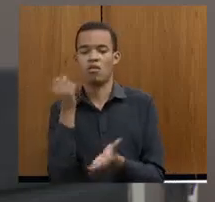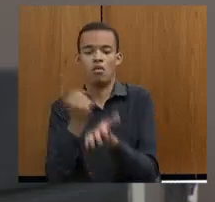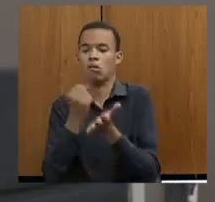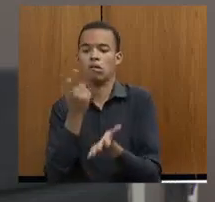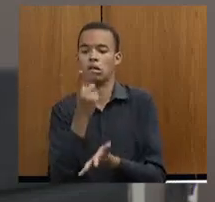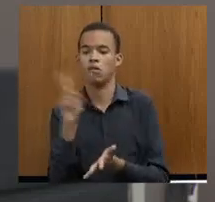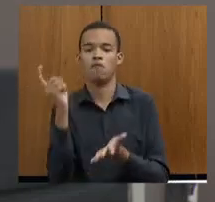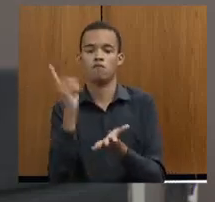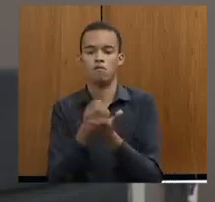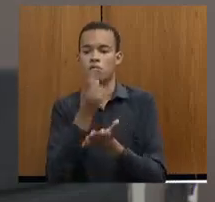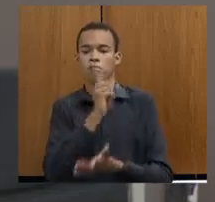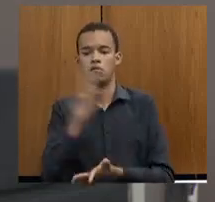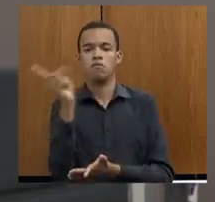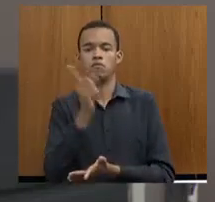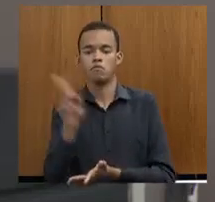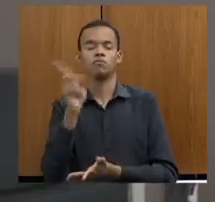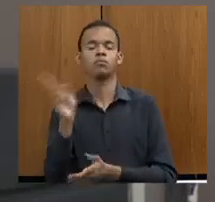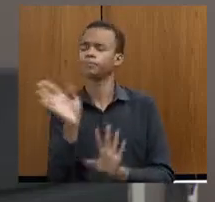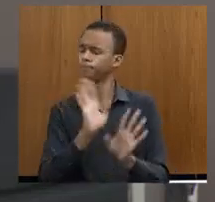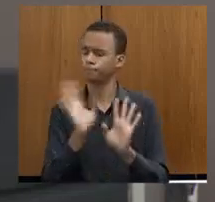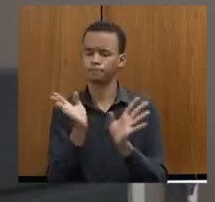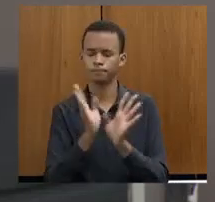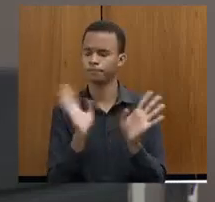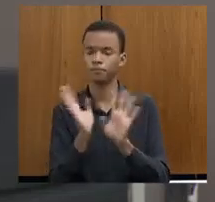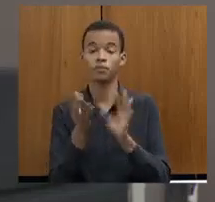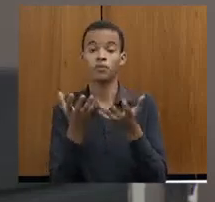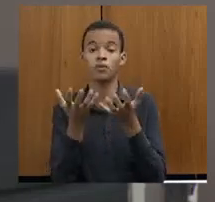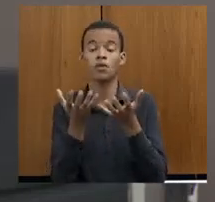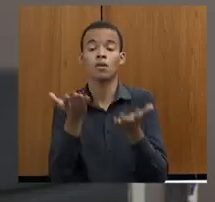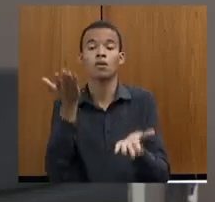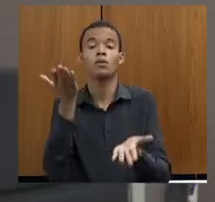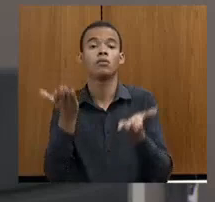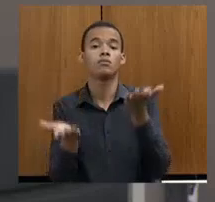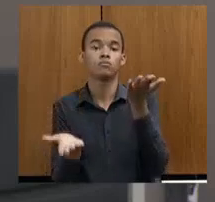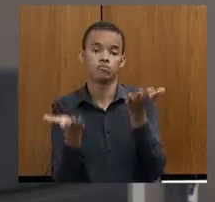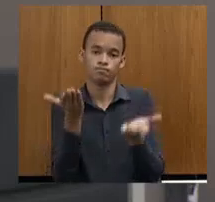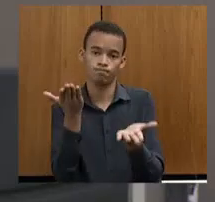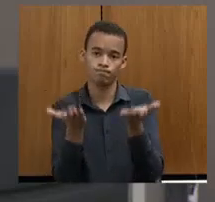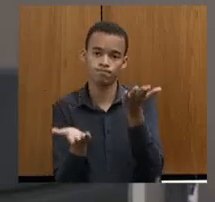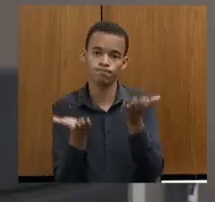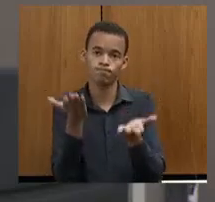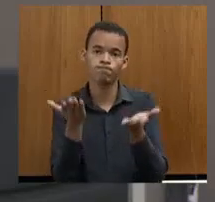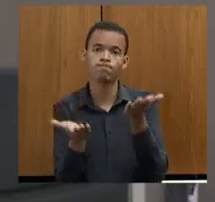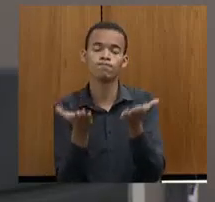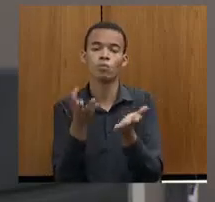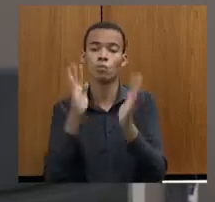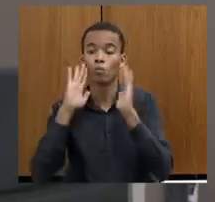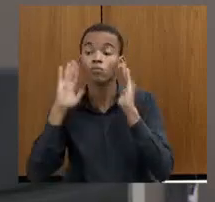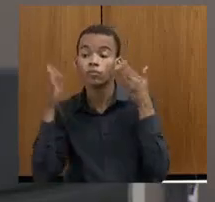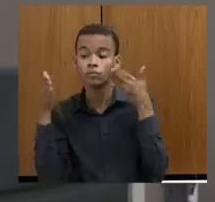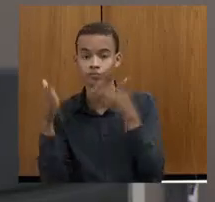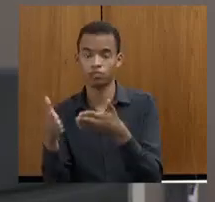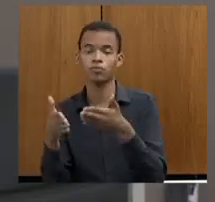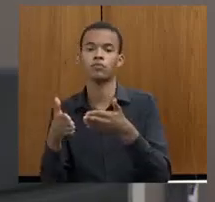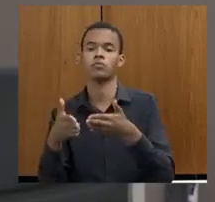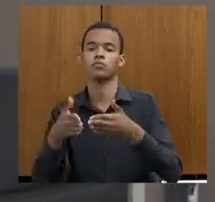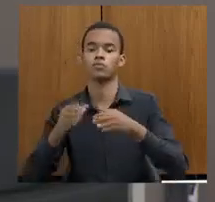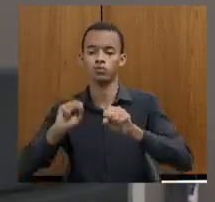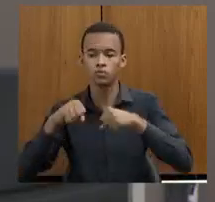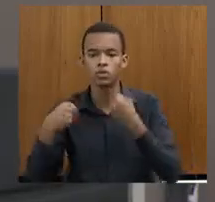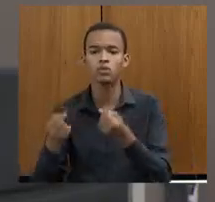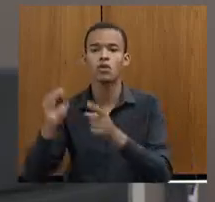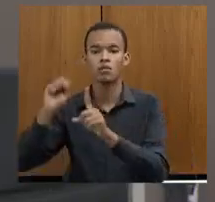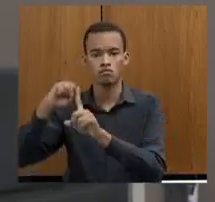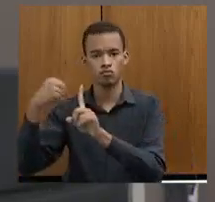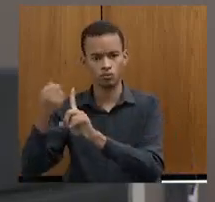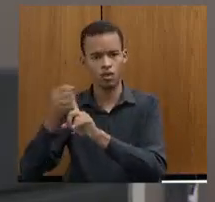do lado de cá nossa função é manter o equilíbrio da balança sem perder o foco na prestação de serviço de qualidade ao